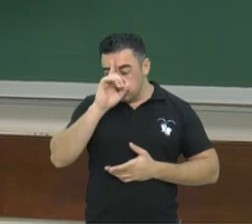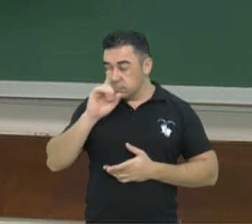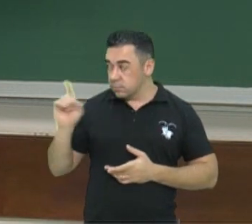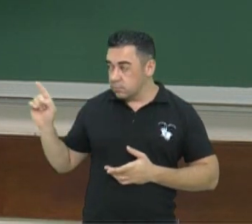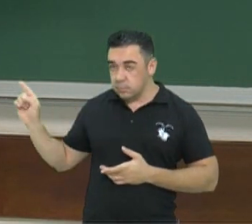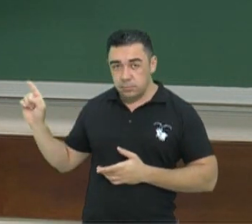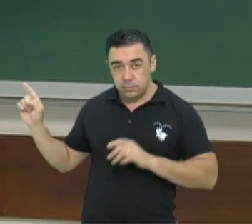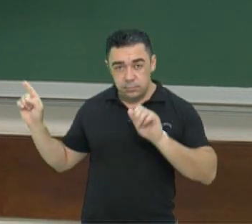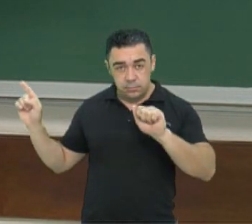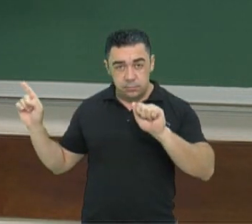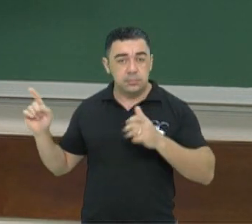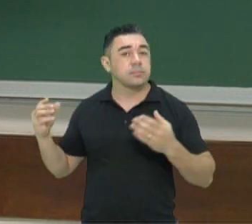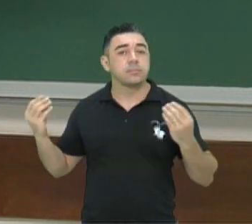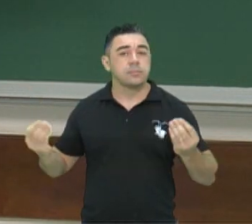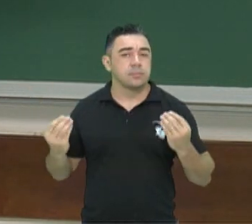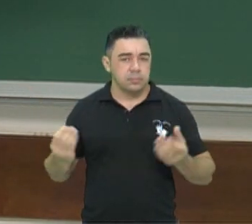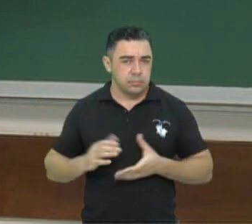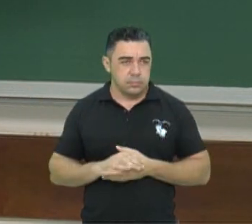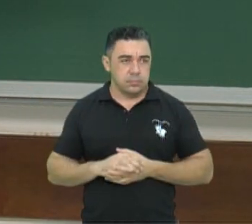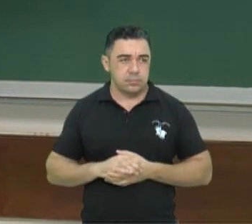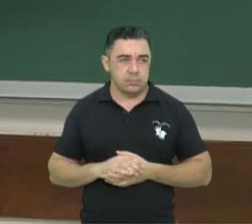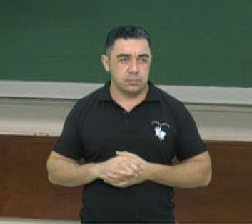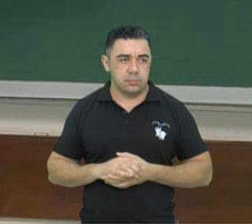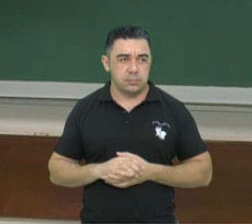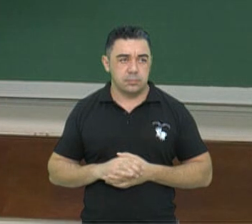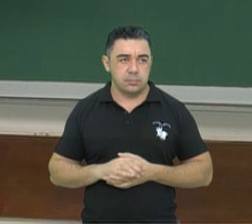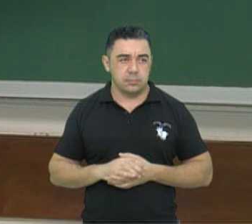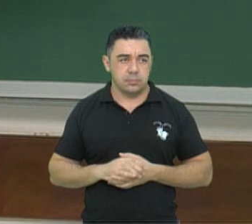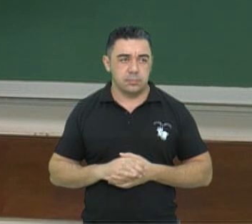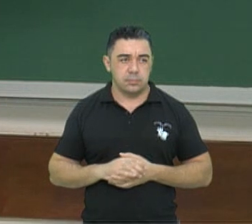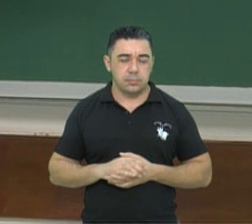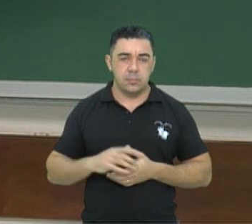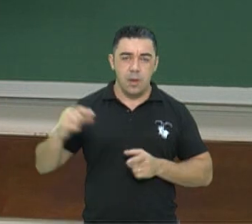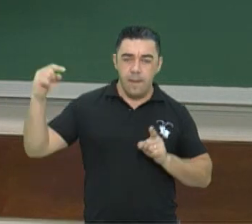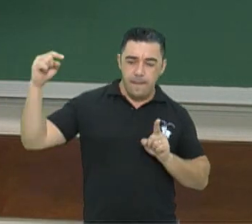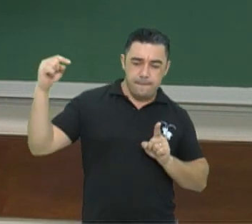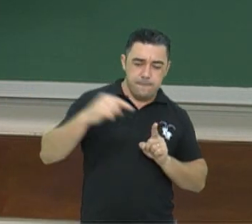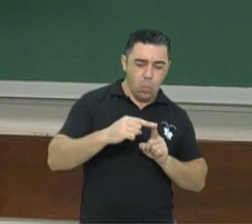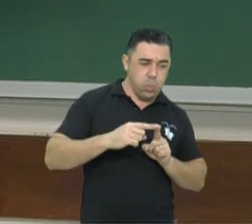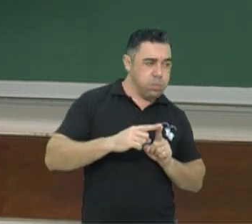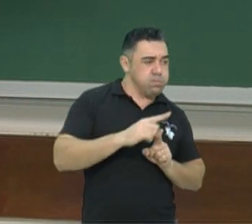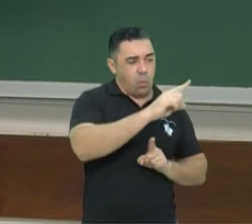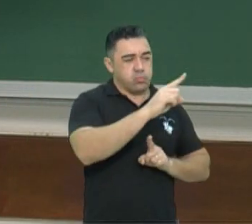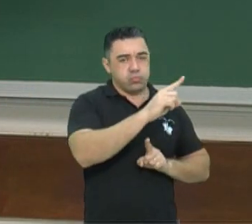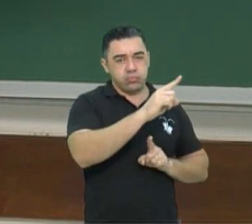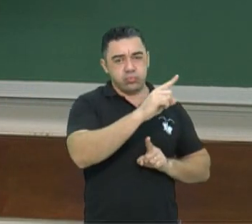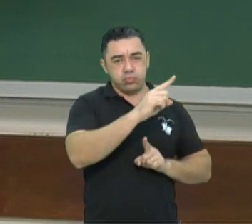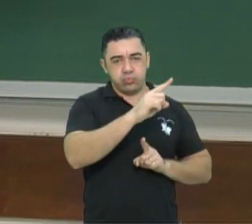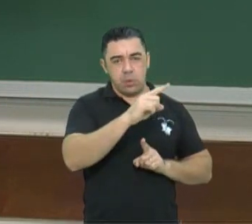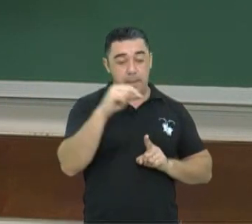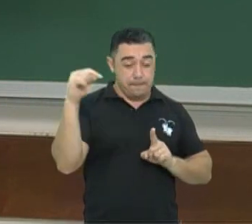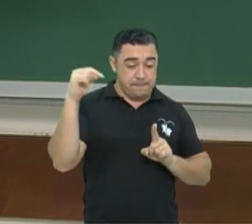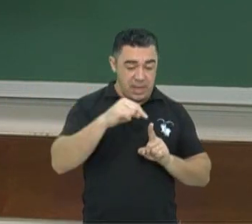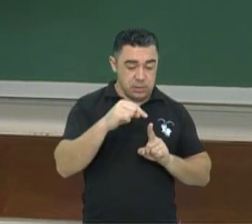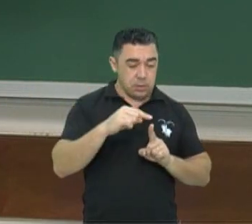ponto A. Então, o que que acontece? Ele pegou aqui, ó, ele está rebatendo neste lado da mesa e